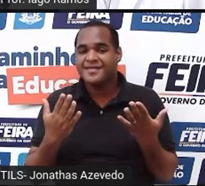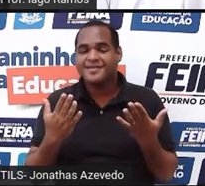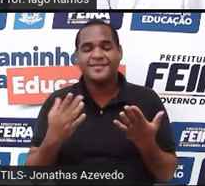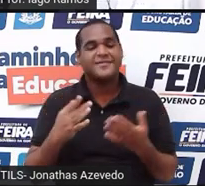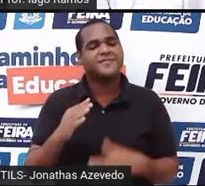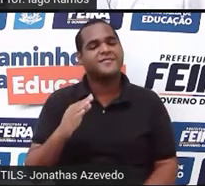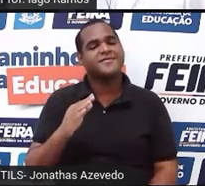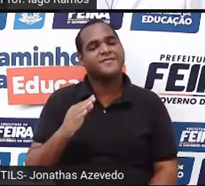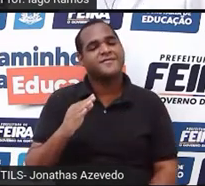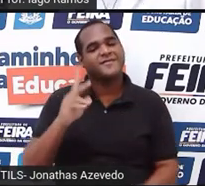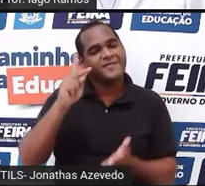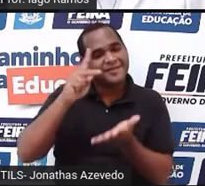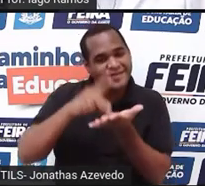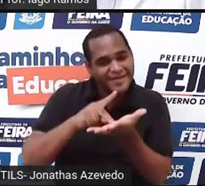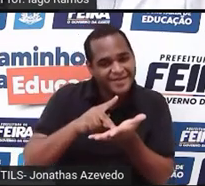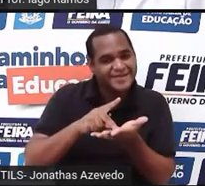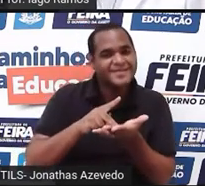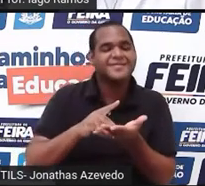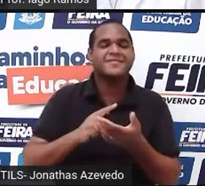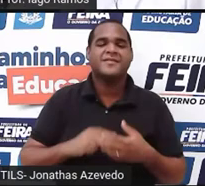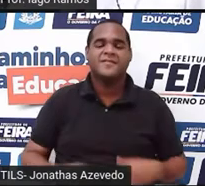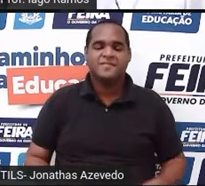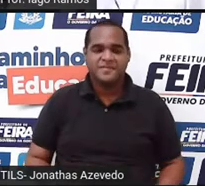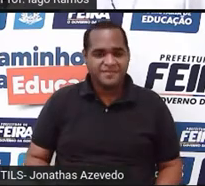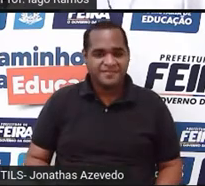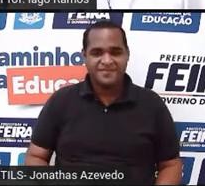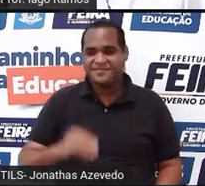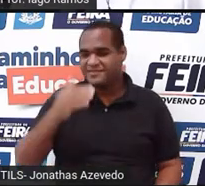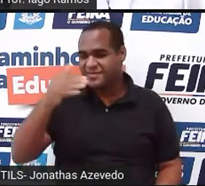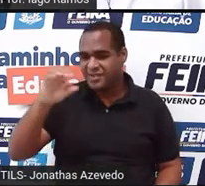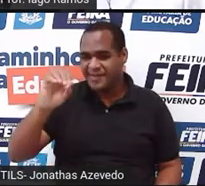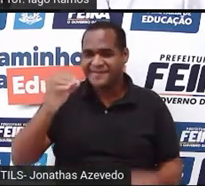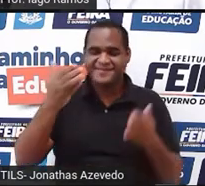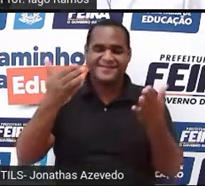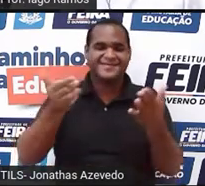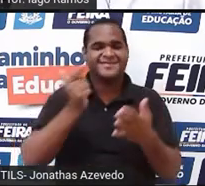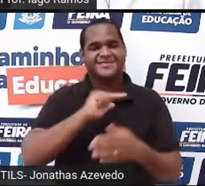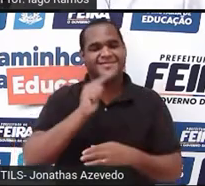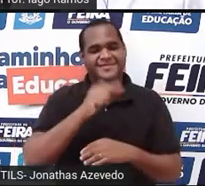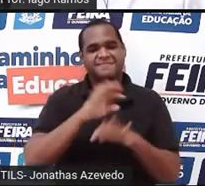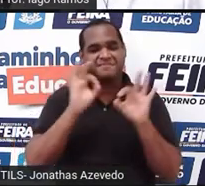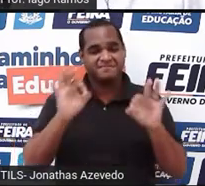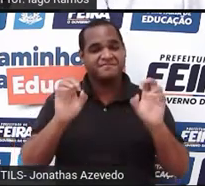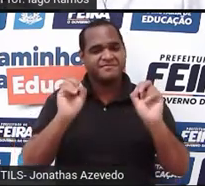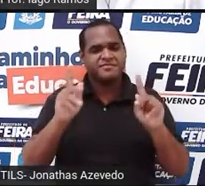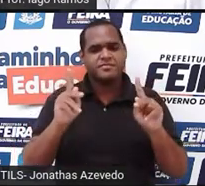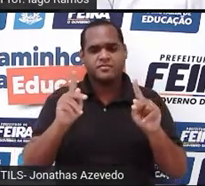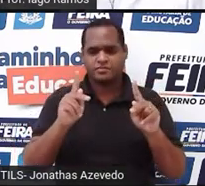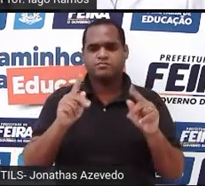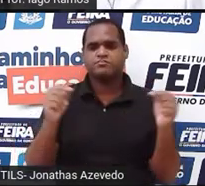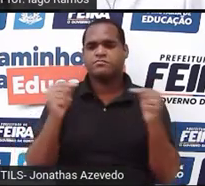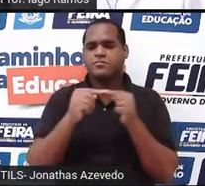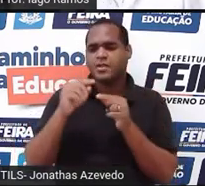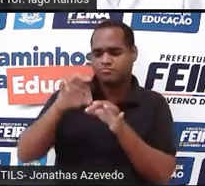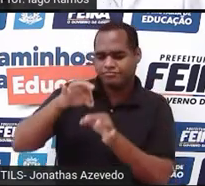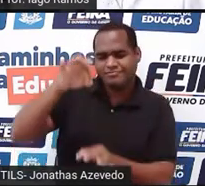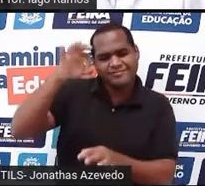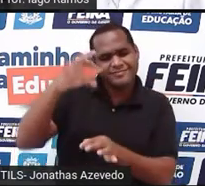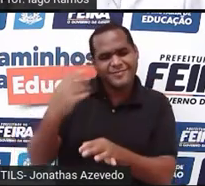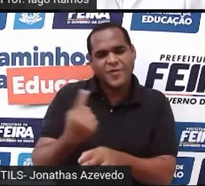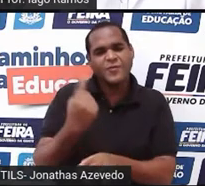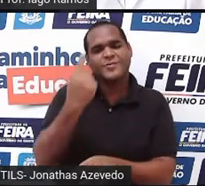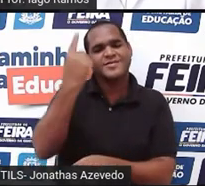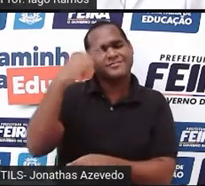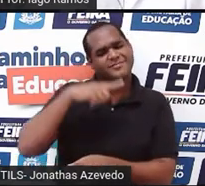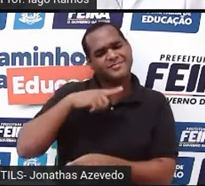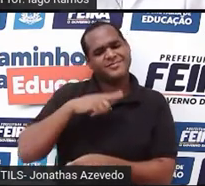se isso é verdadeiro nota 10 para você é isso aí por que que a medida da sua altura é uma